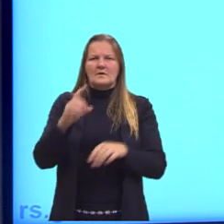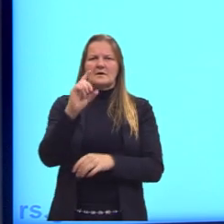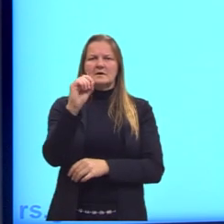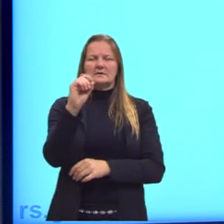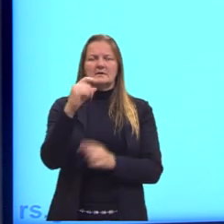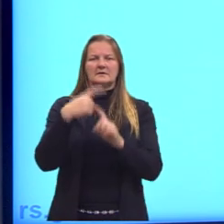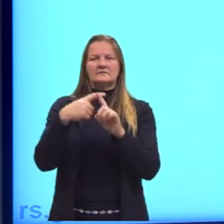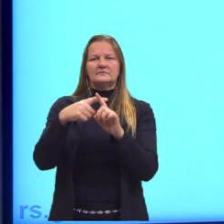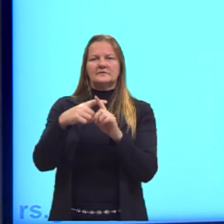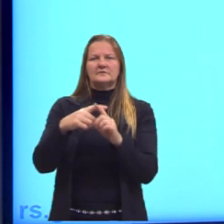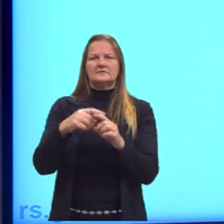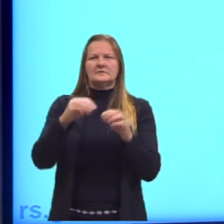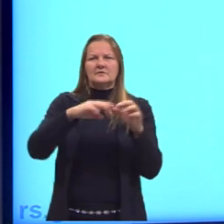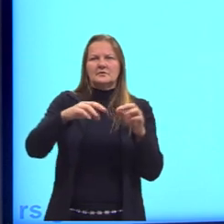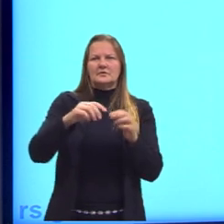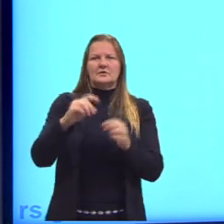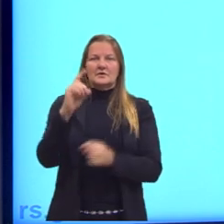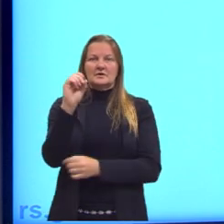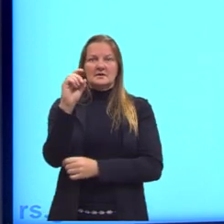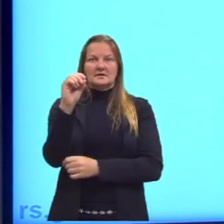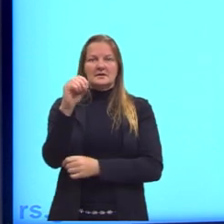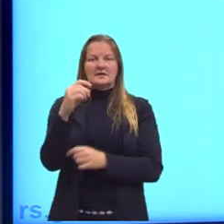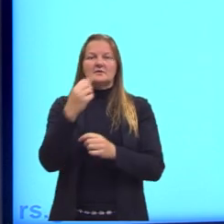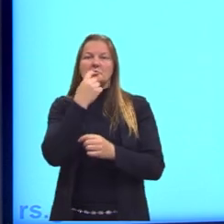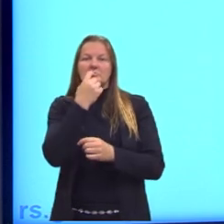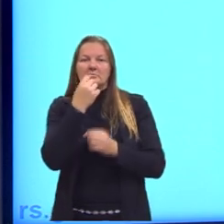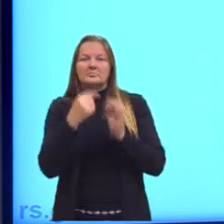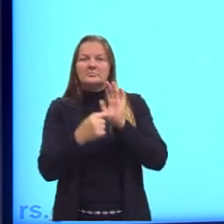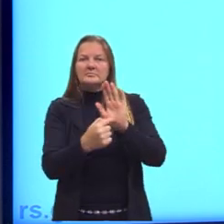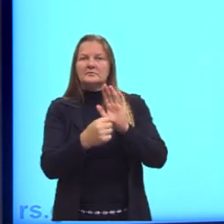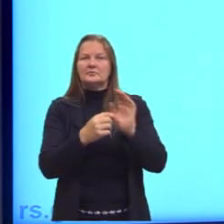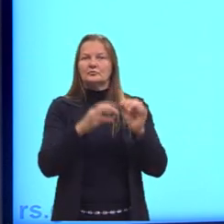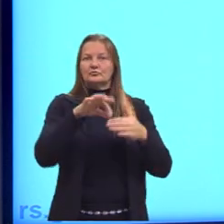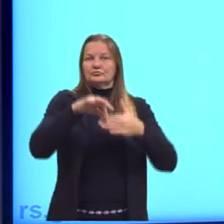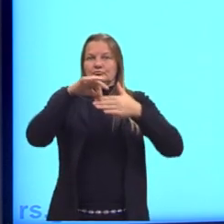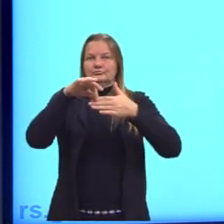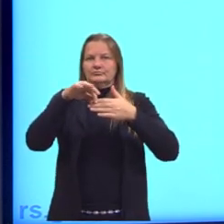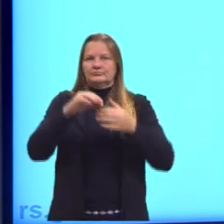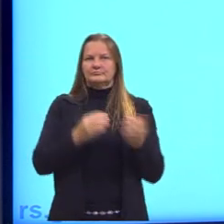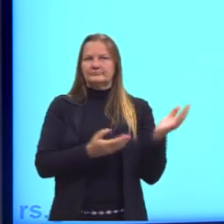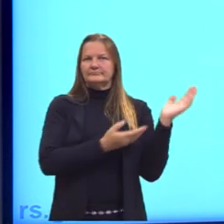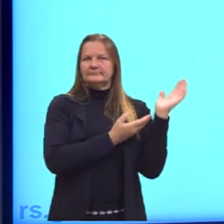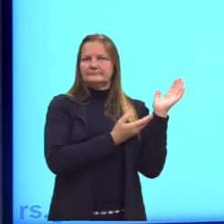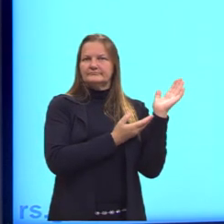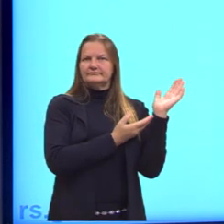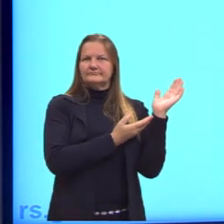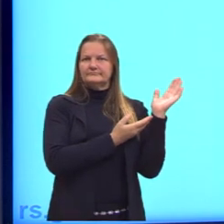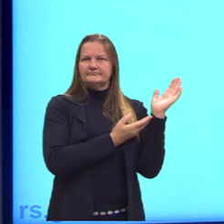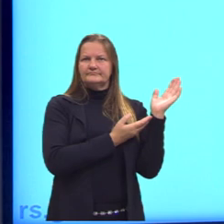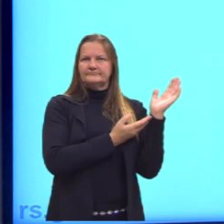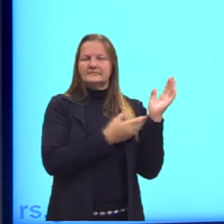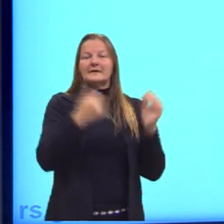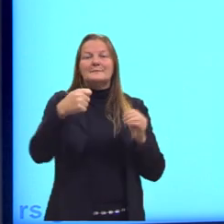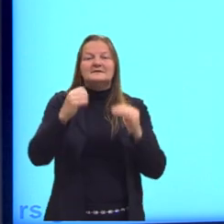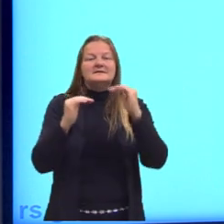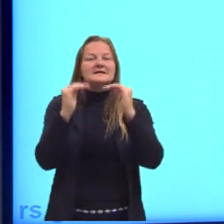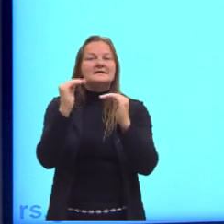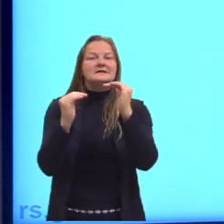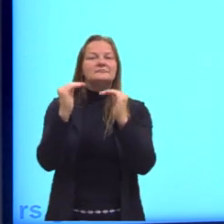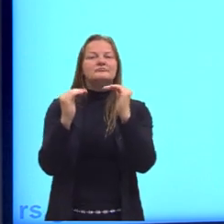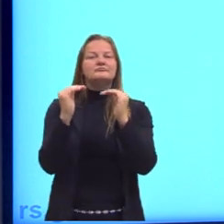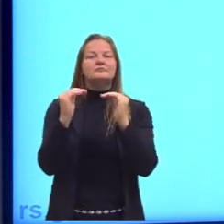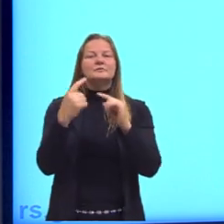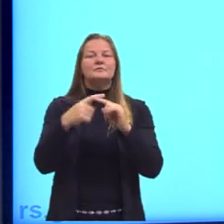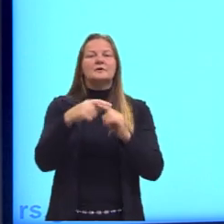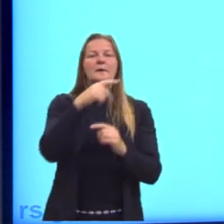aula vejam aqui ó tá destaquei o 10 aqui em vermelho certo então a gente precisa né deixar essas coisas iguais